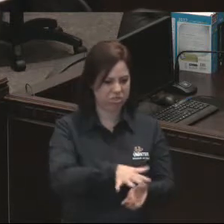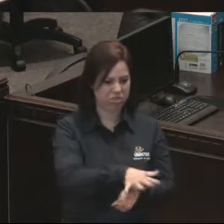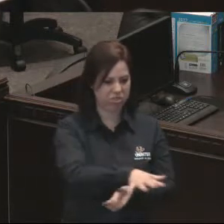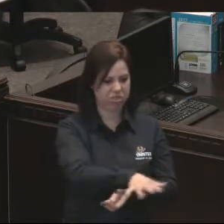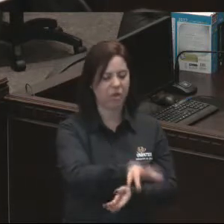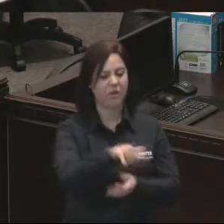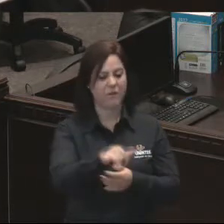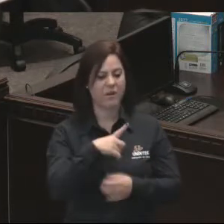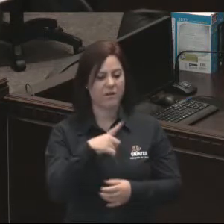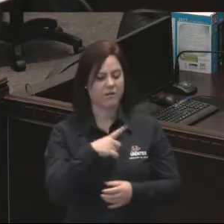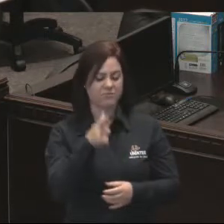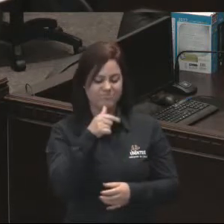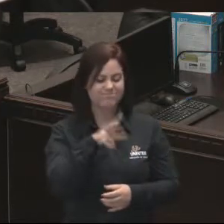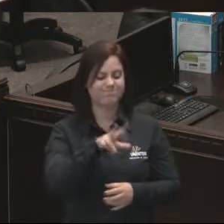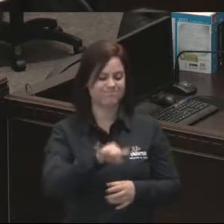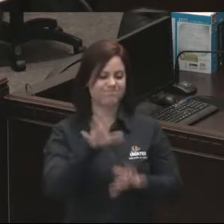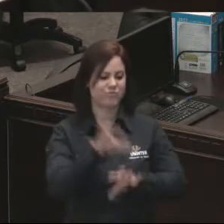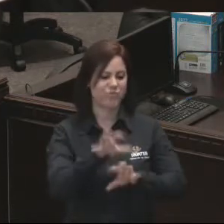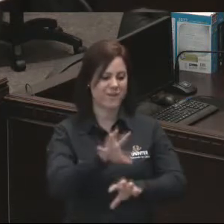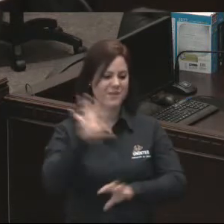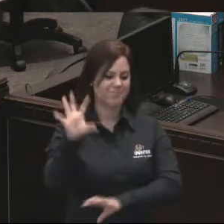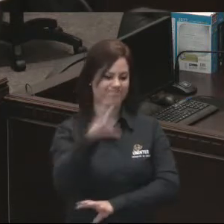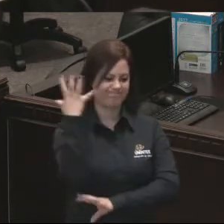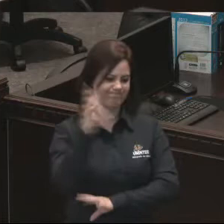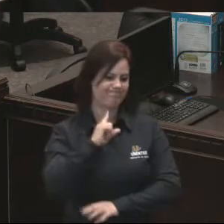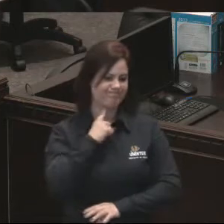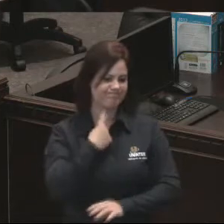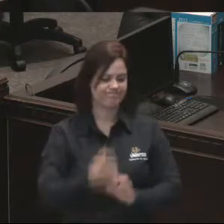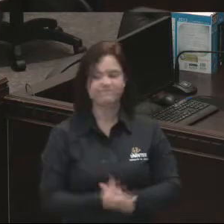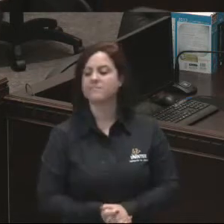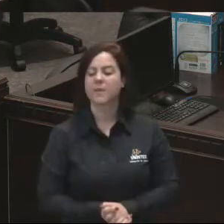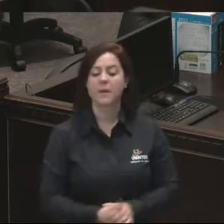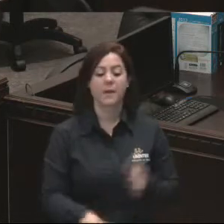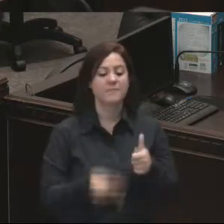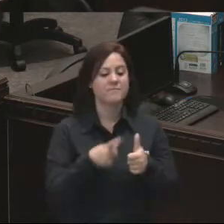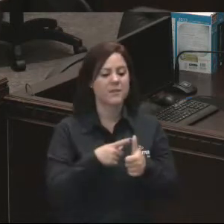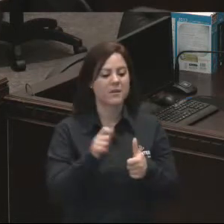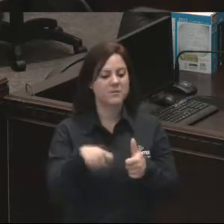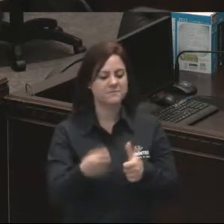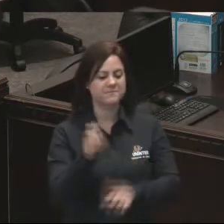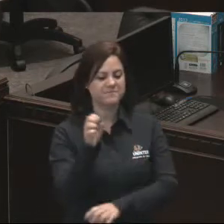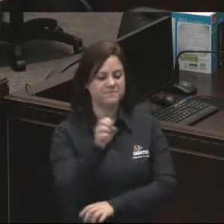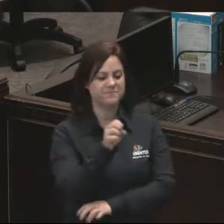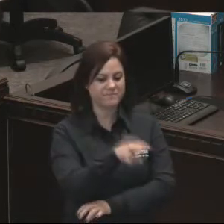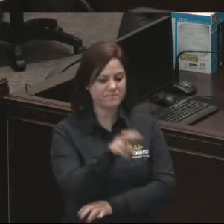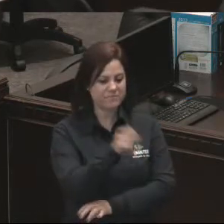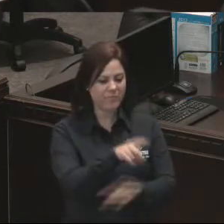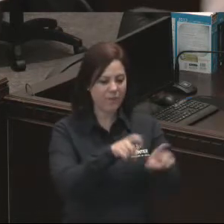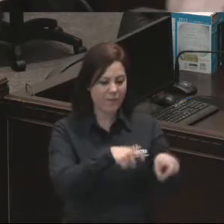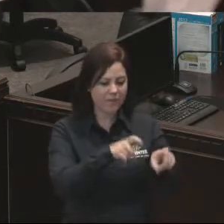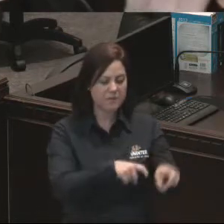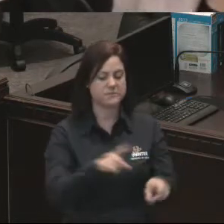isso traz vários impactos. Então, primeiro, com os agrotóxicos, né, a gente tem um problema bastante sério com o